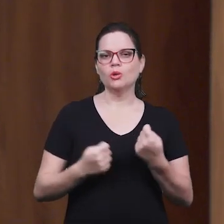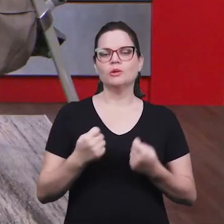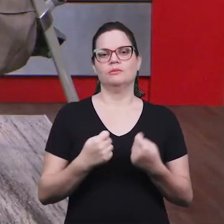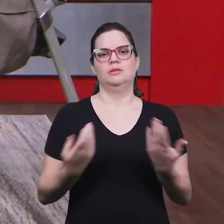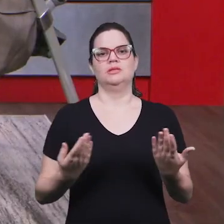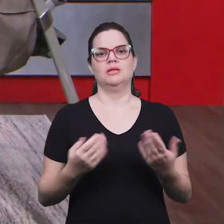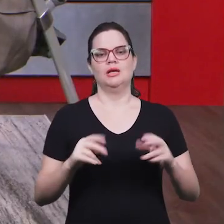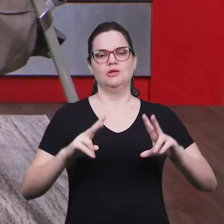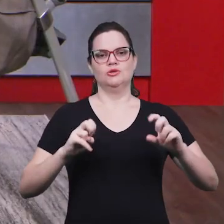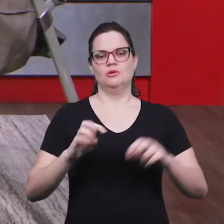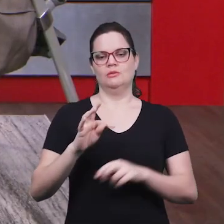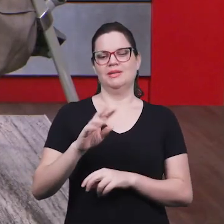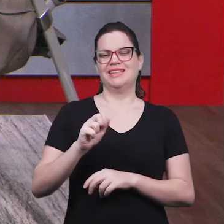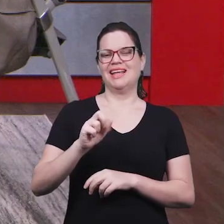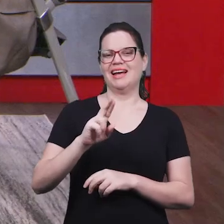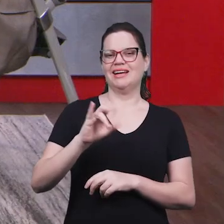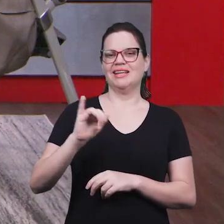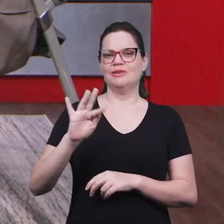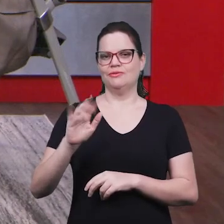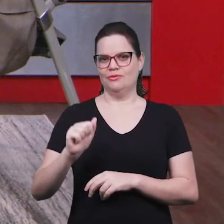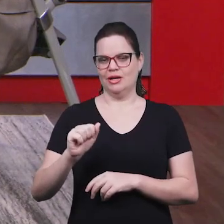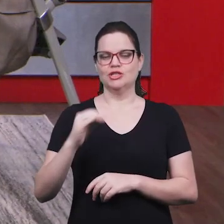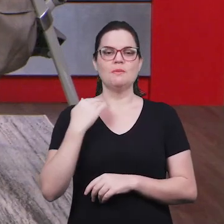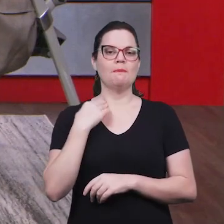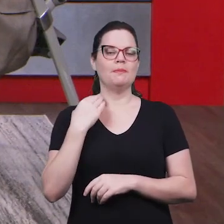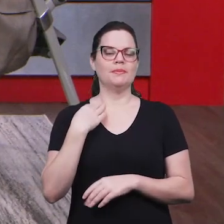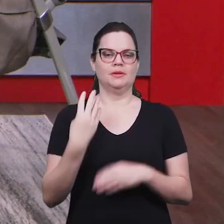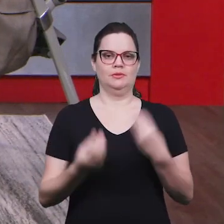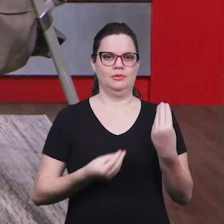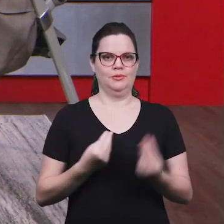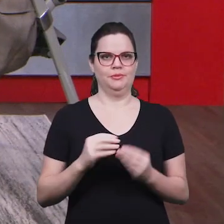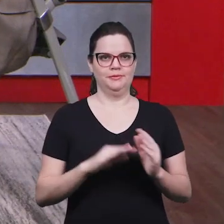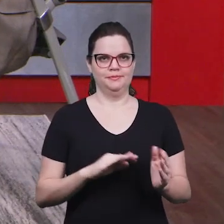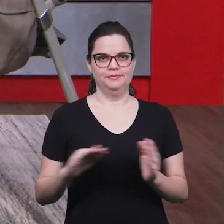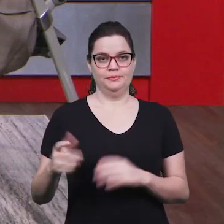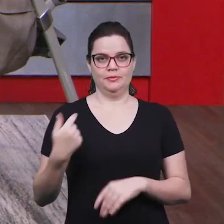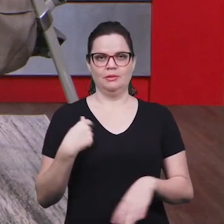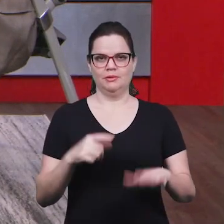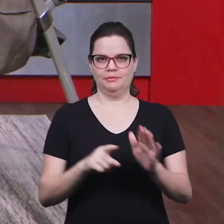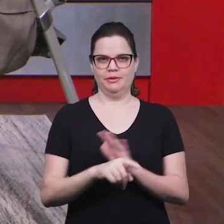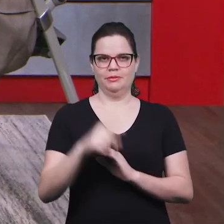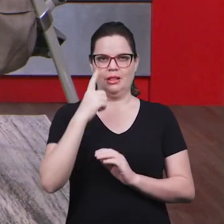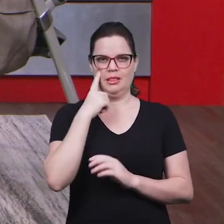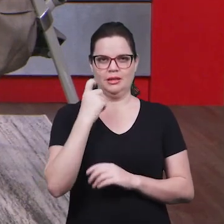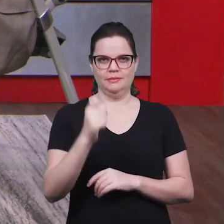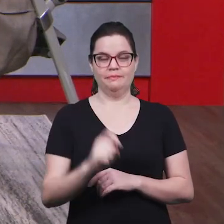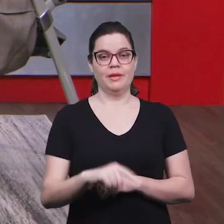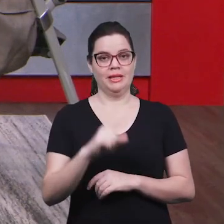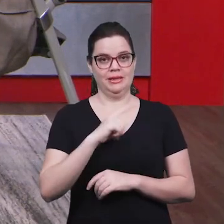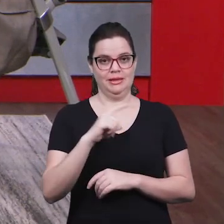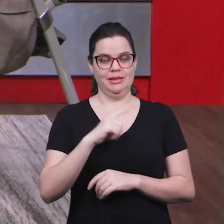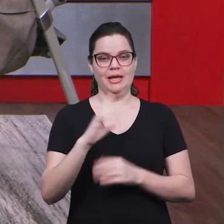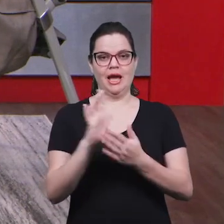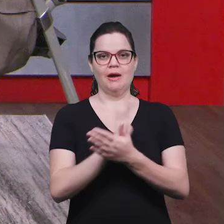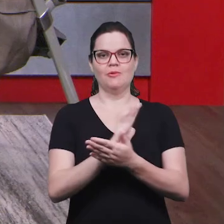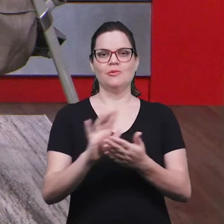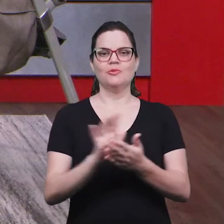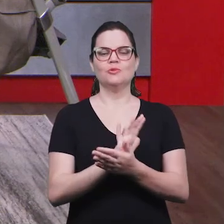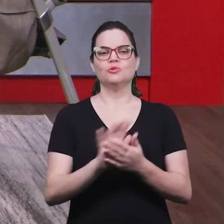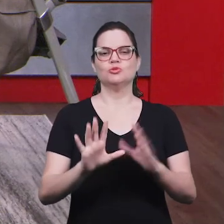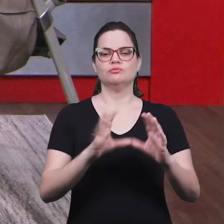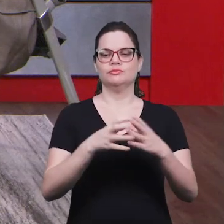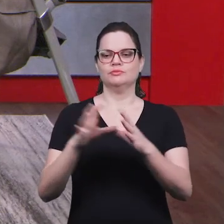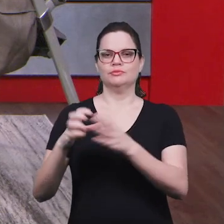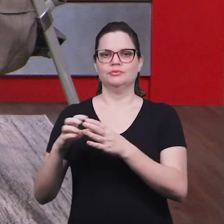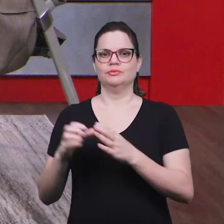bancárias? Pastor, esse assunto ele é muito interessante. Existe um pacote de tarifa essencial que é previsto